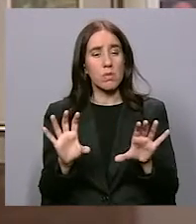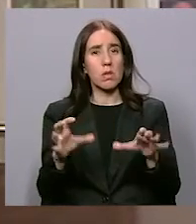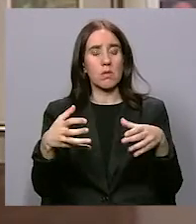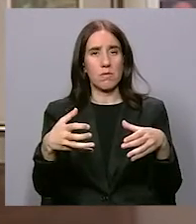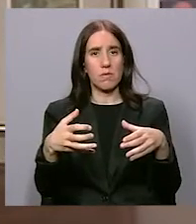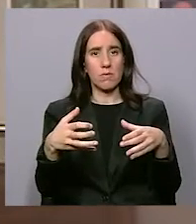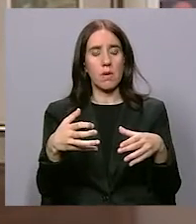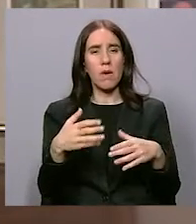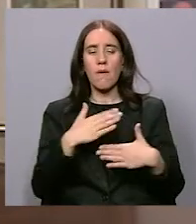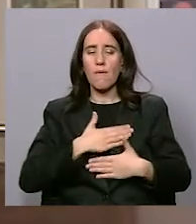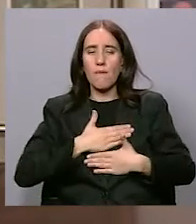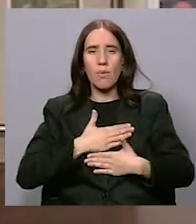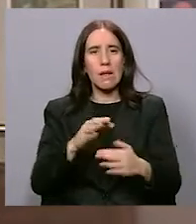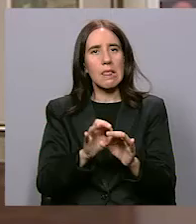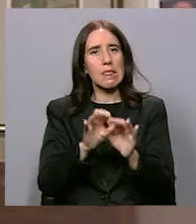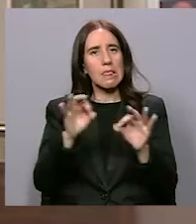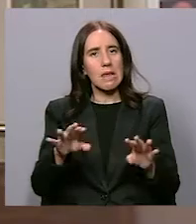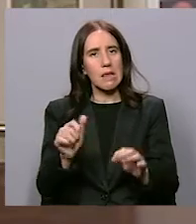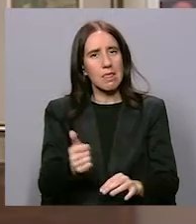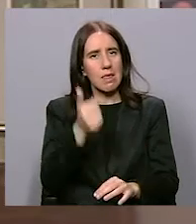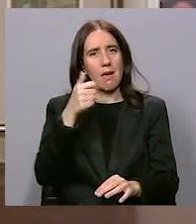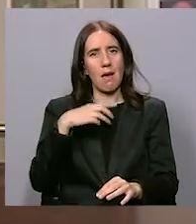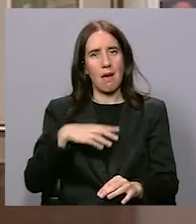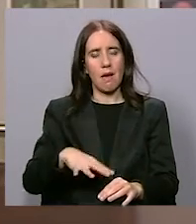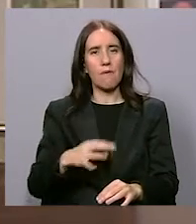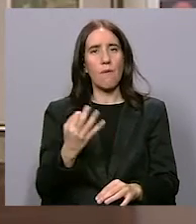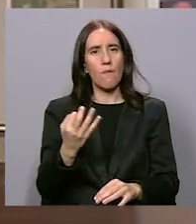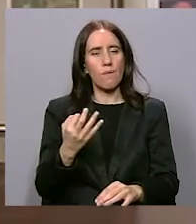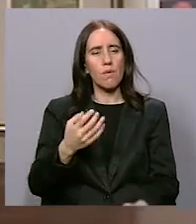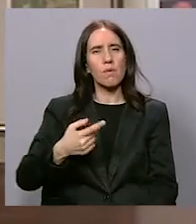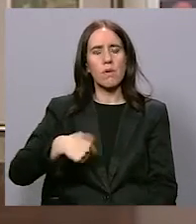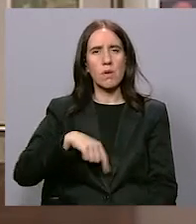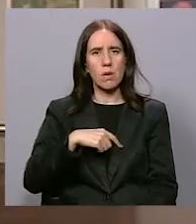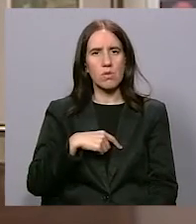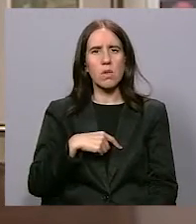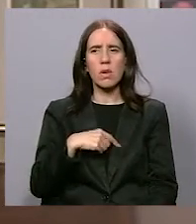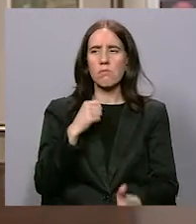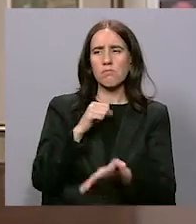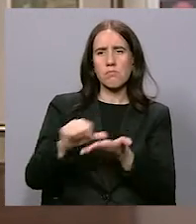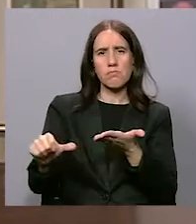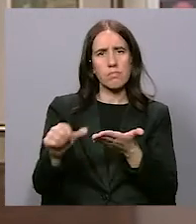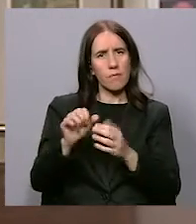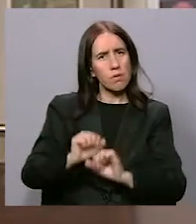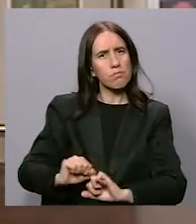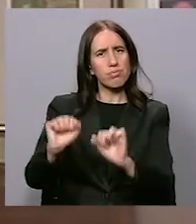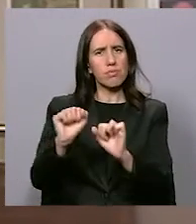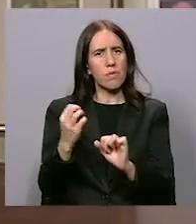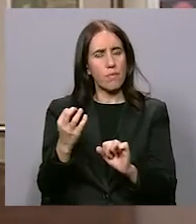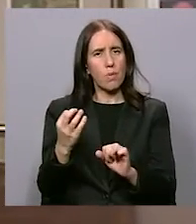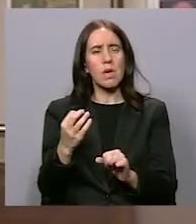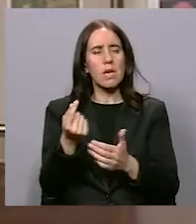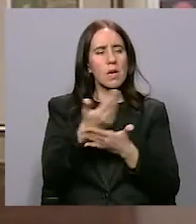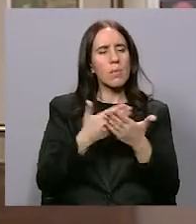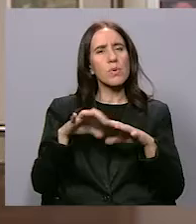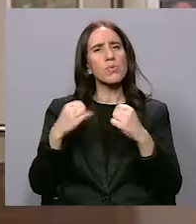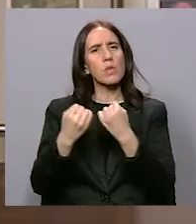coletivo a mesma vontade de vencer como fez recusar a resignação de uma economia de uma